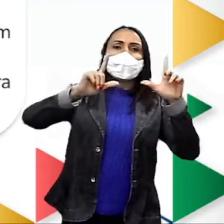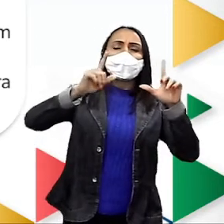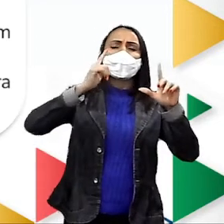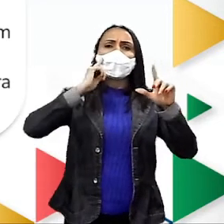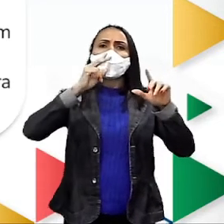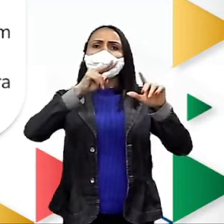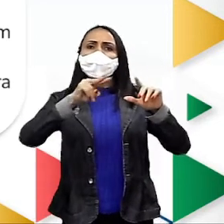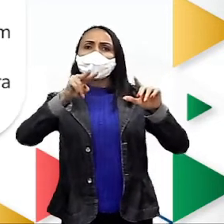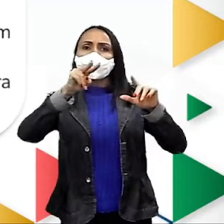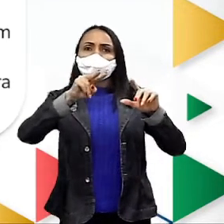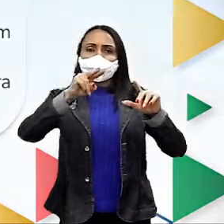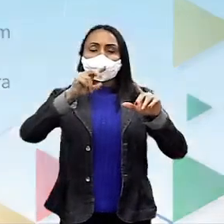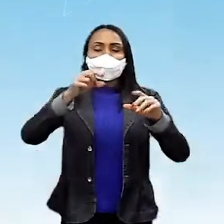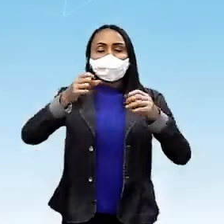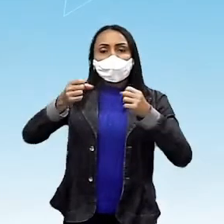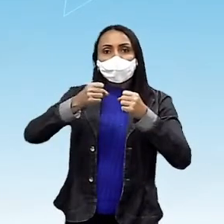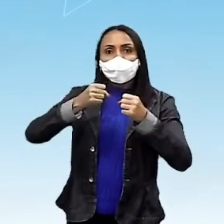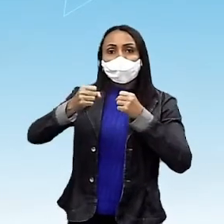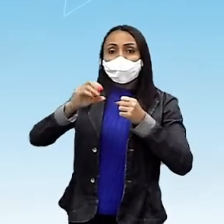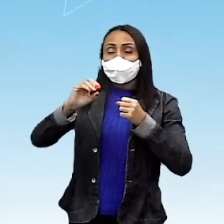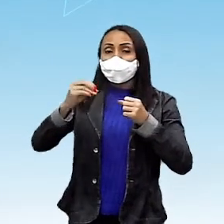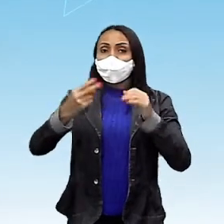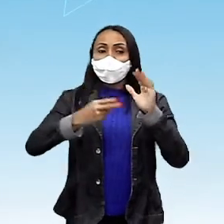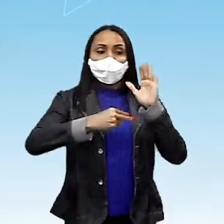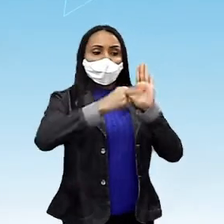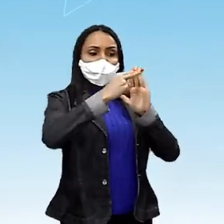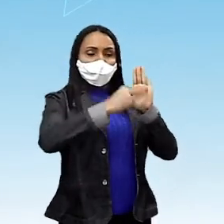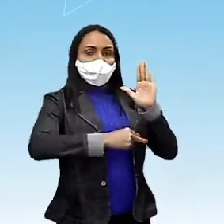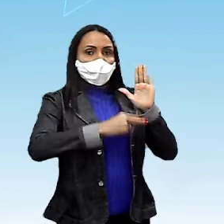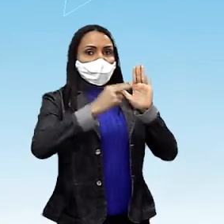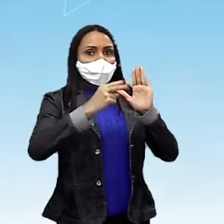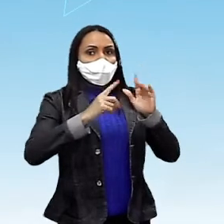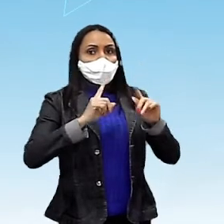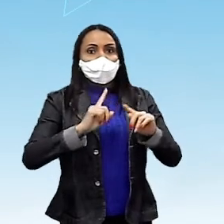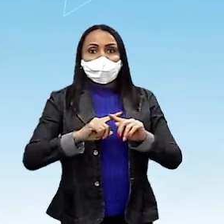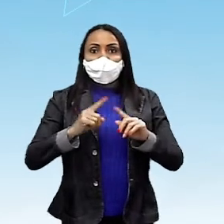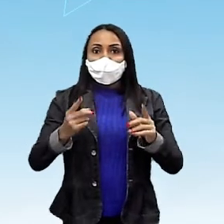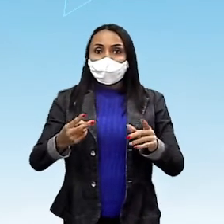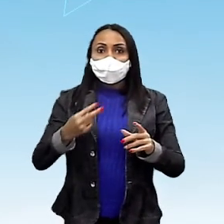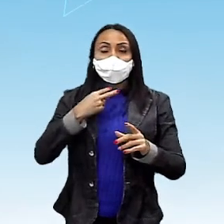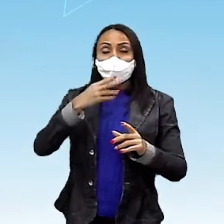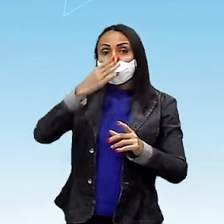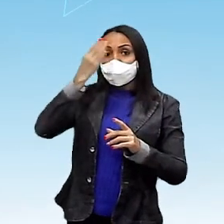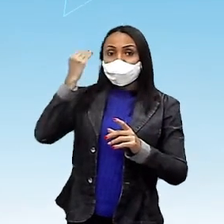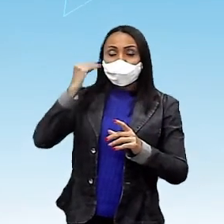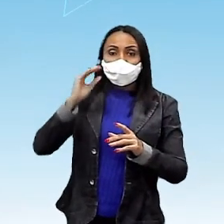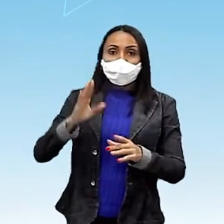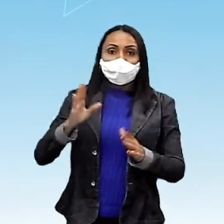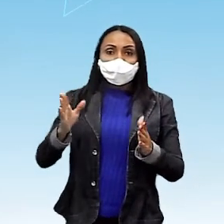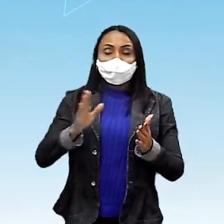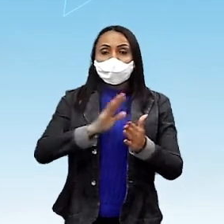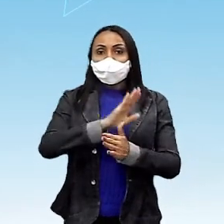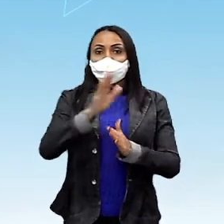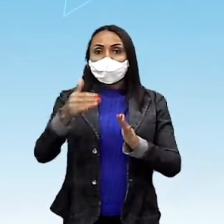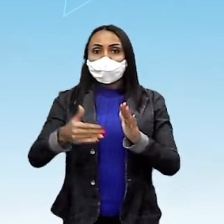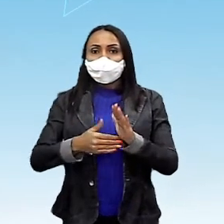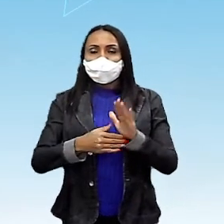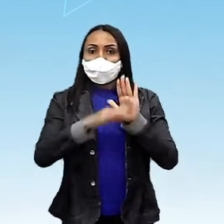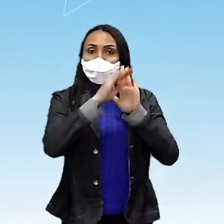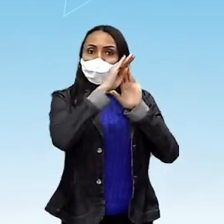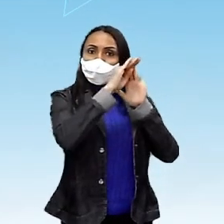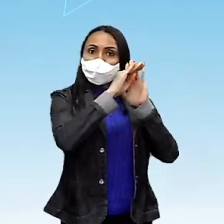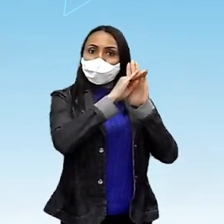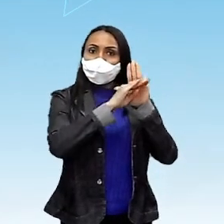a entrevista ou lê-la. Mas não podemos nos esquecer de que tudo aquilo é planejado